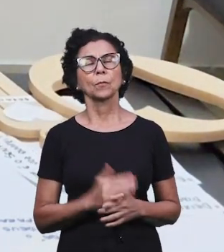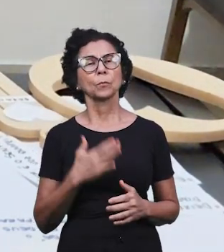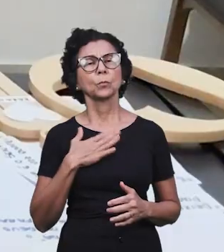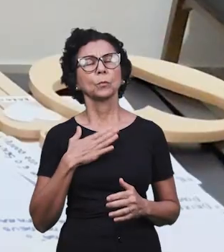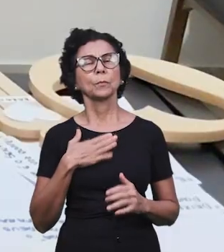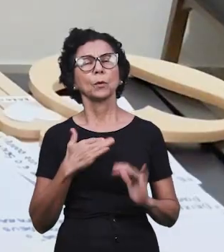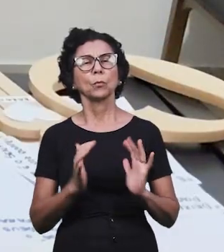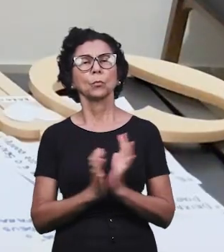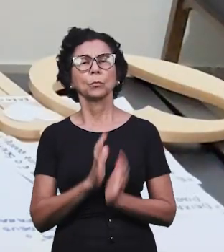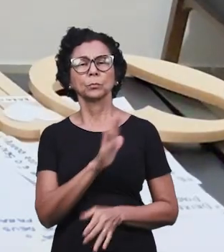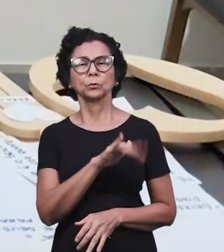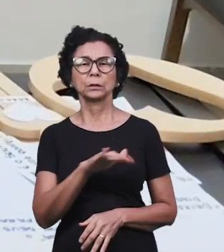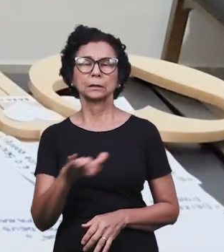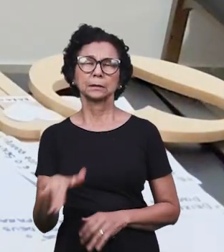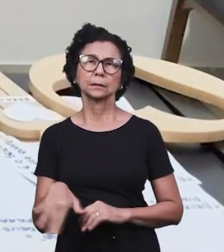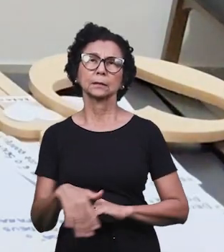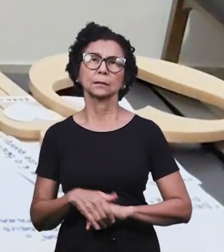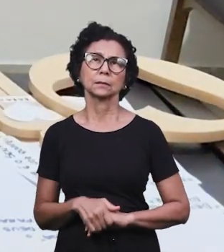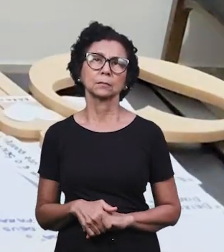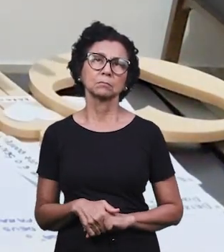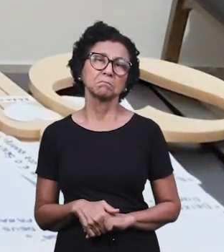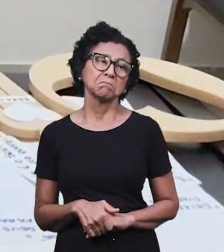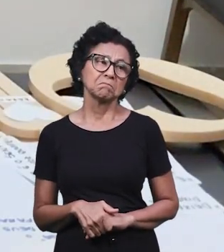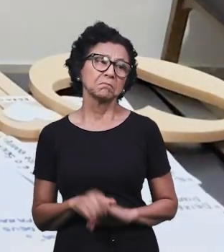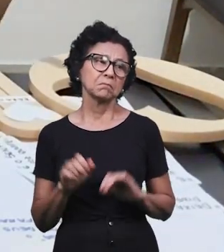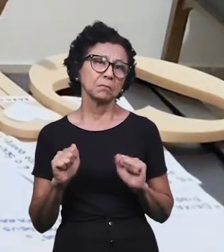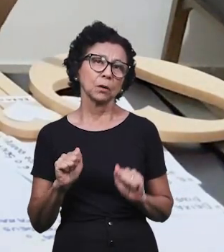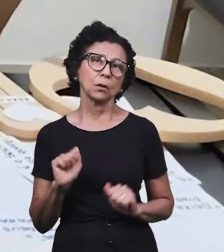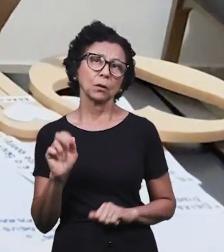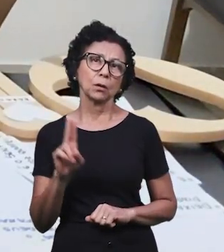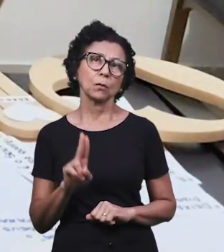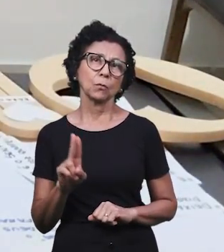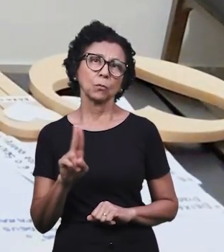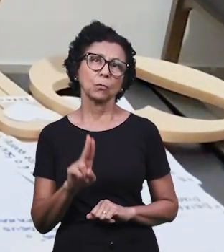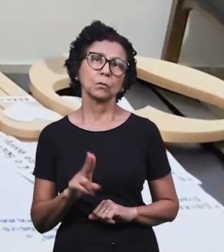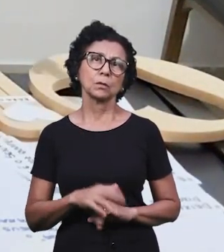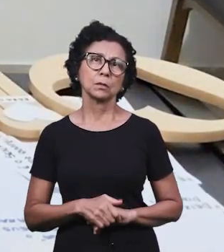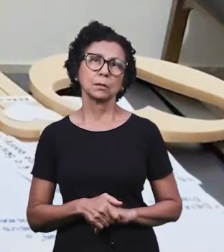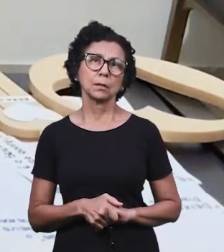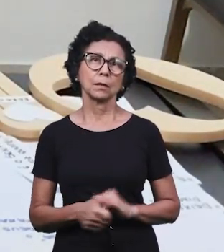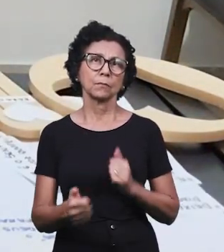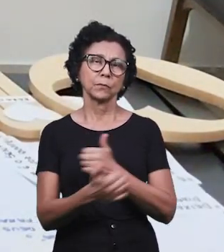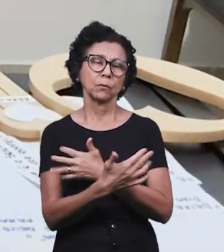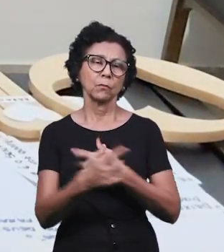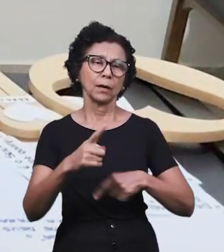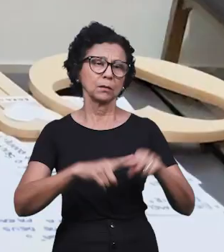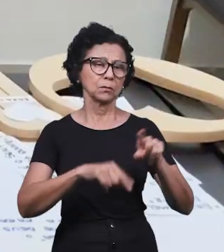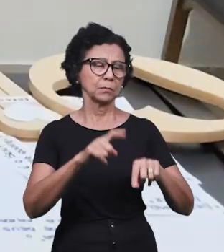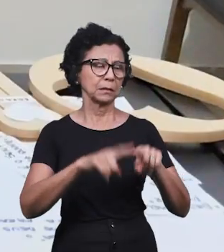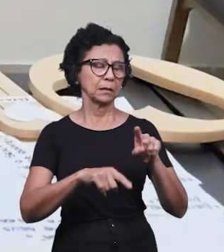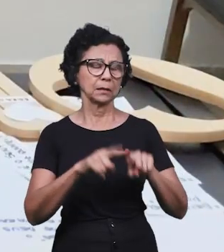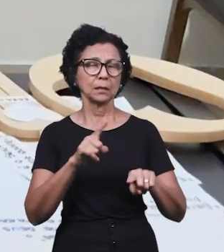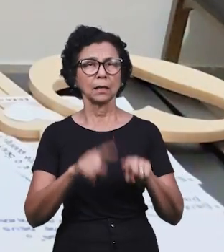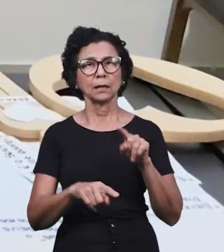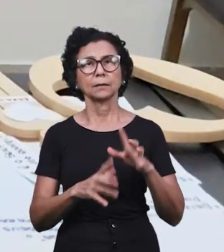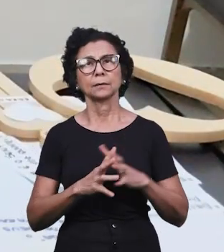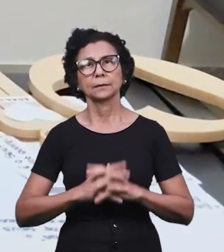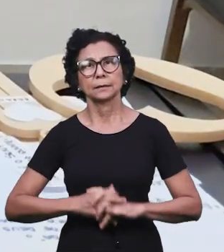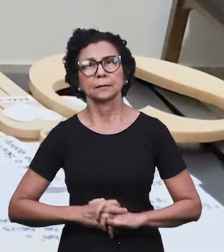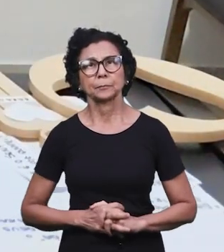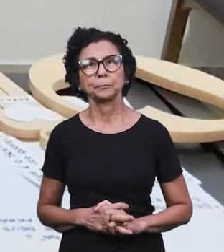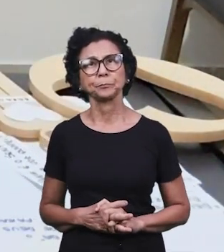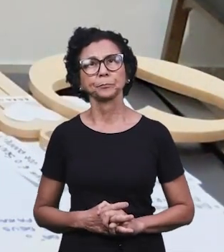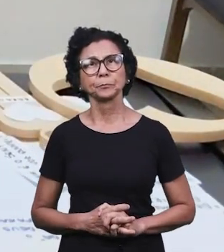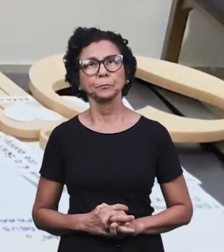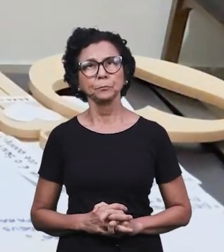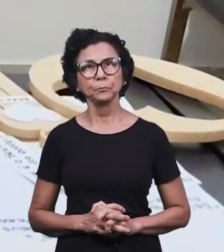nível, ele vai variar, tá, Às vezes eu posso utilizar o nível 1, às vezes eu posso utilizar o nível 2, tudo vai depender do tempo